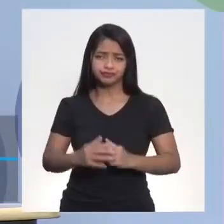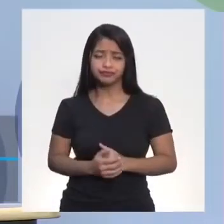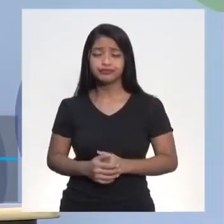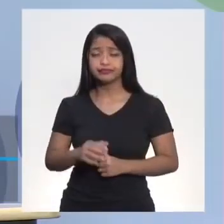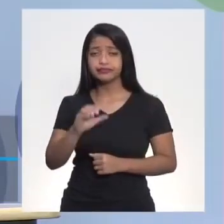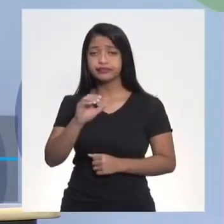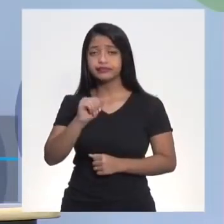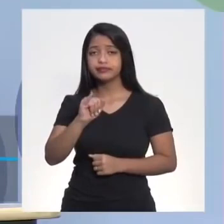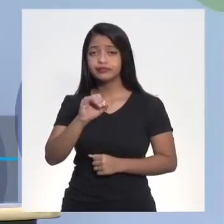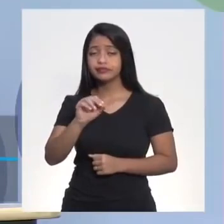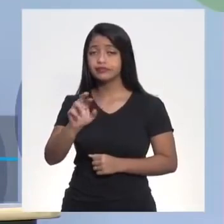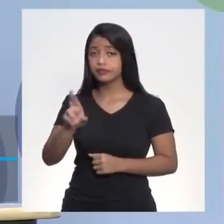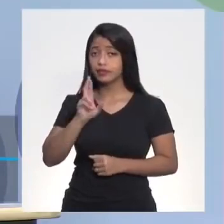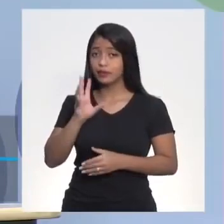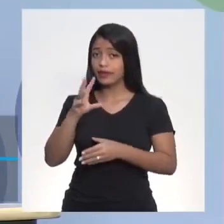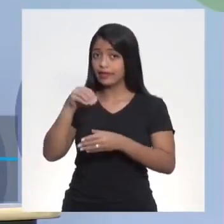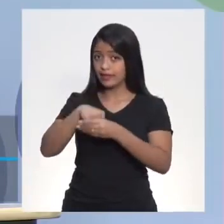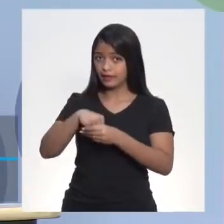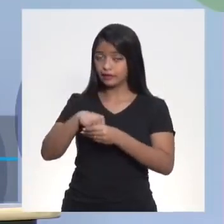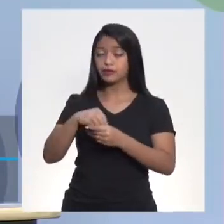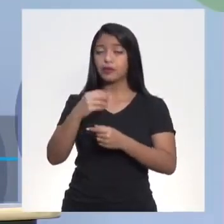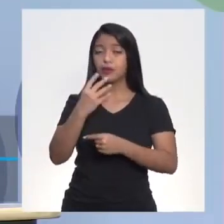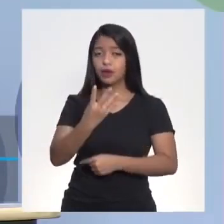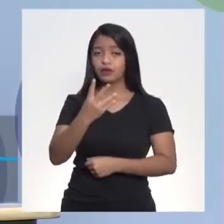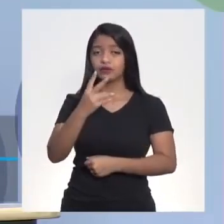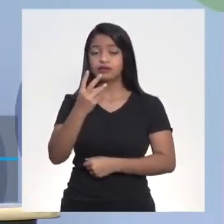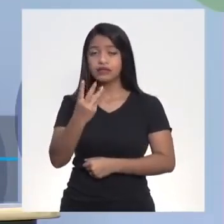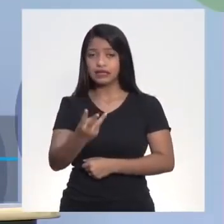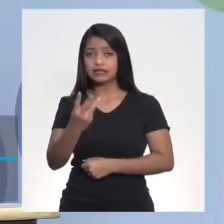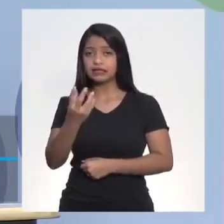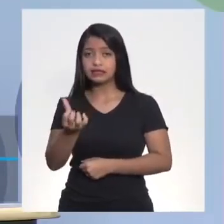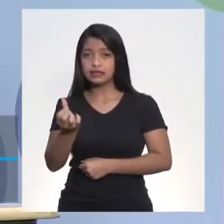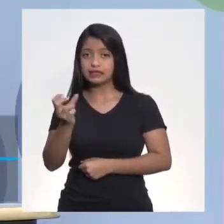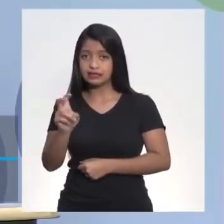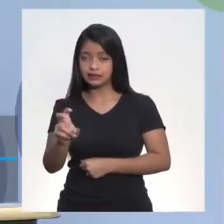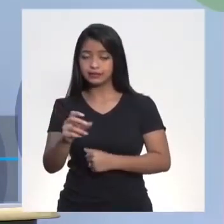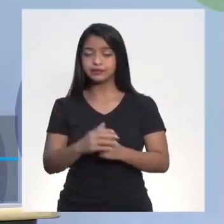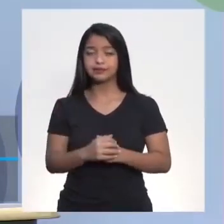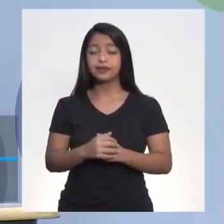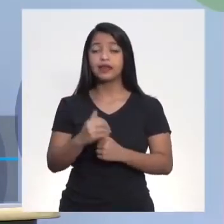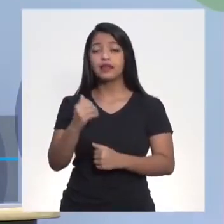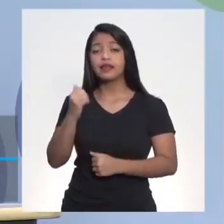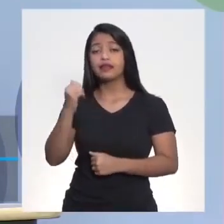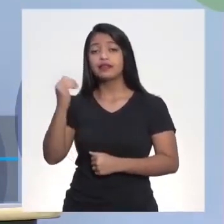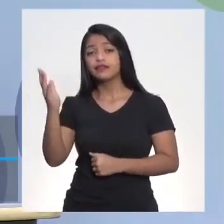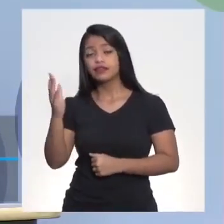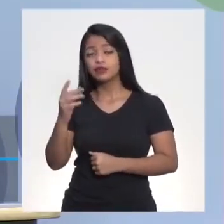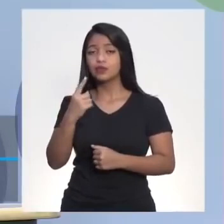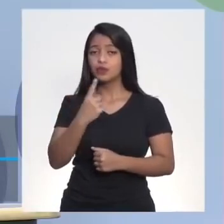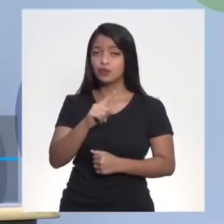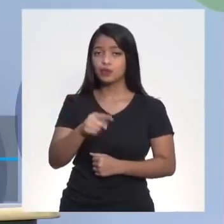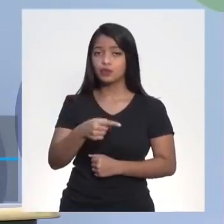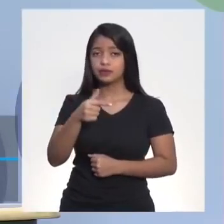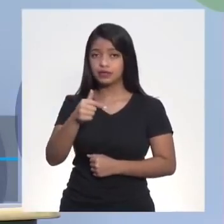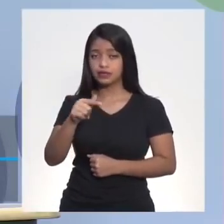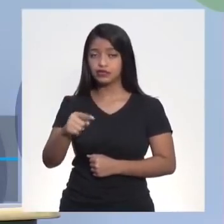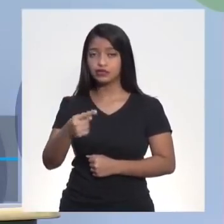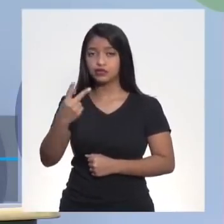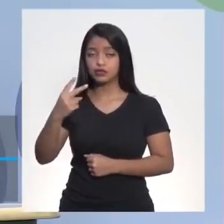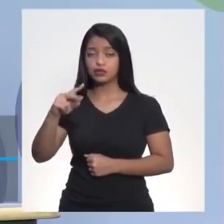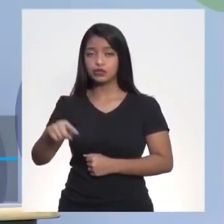como interno 4 e 6, 3 e 5. Externo, 1 e 7, 2 e